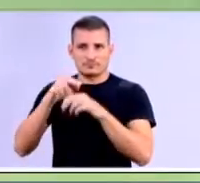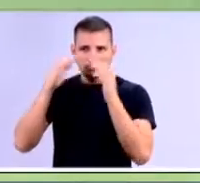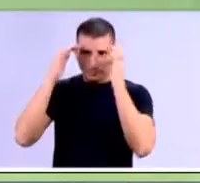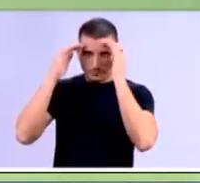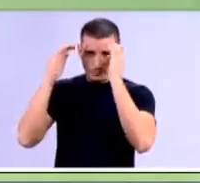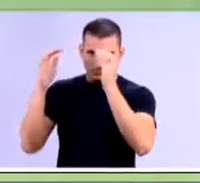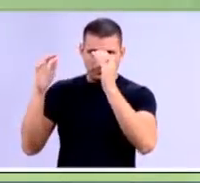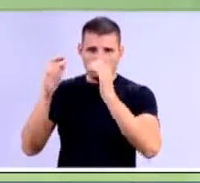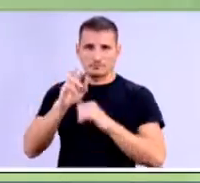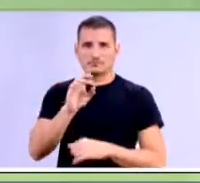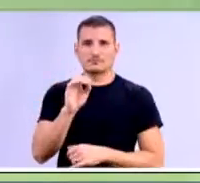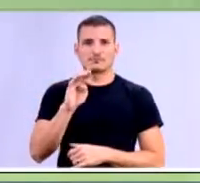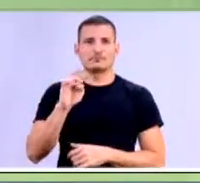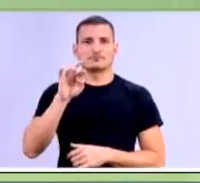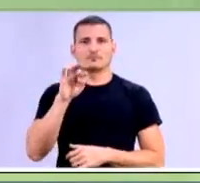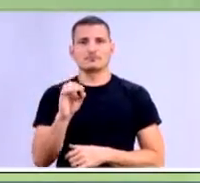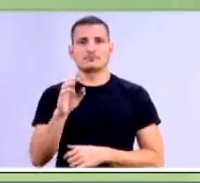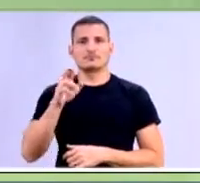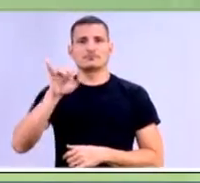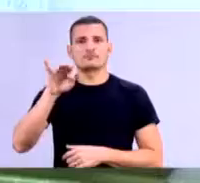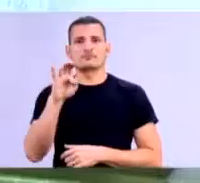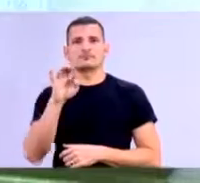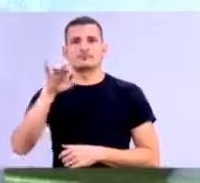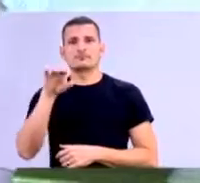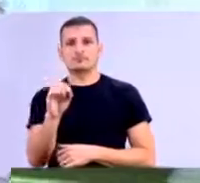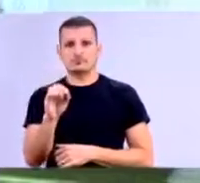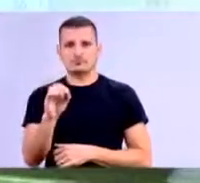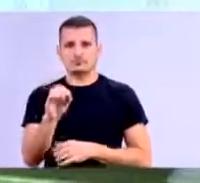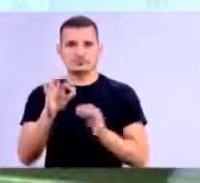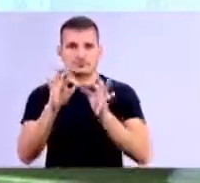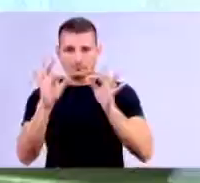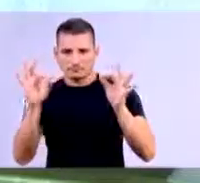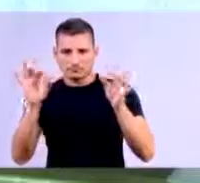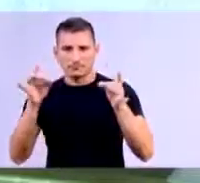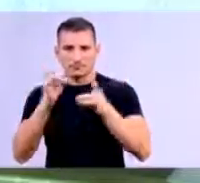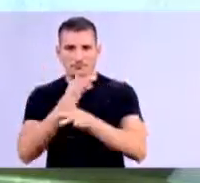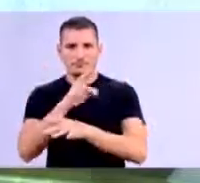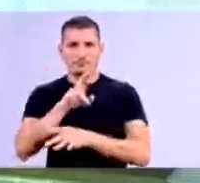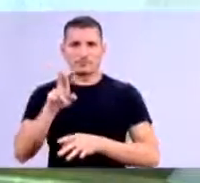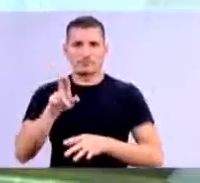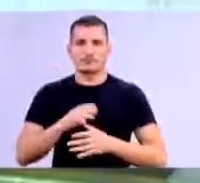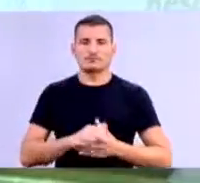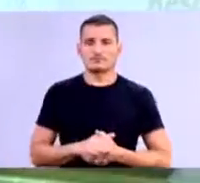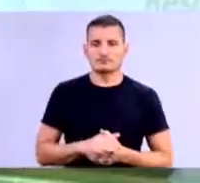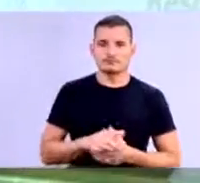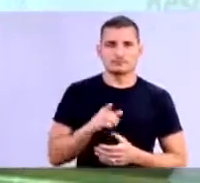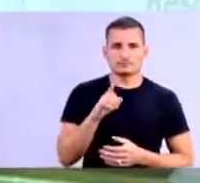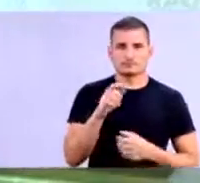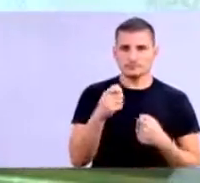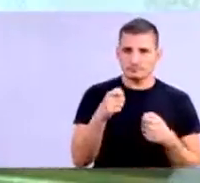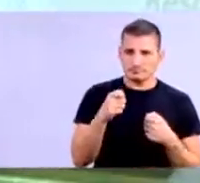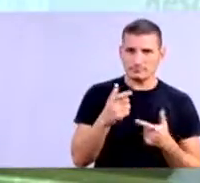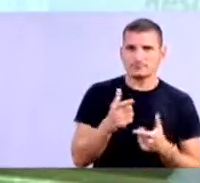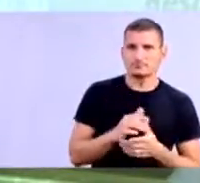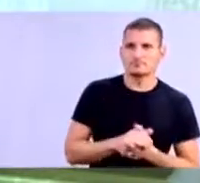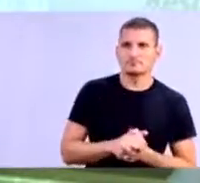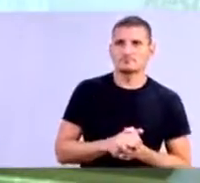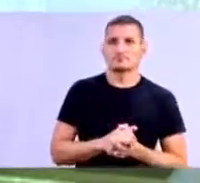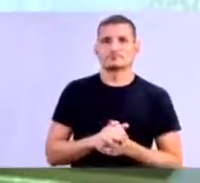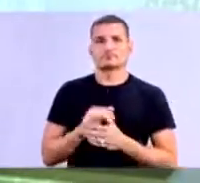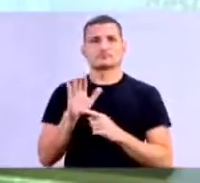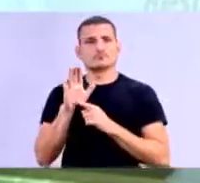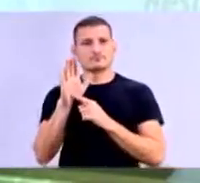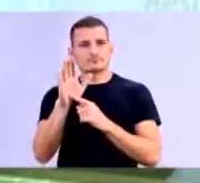Respeitosamente, Roberto Ribeiro. Isso, olha aí o nome completo do rapaz. Então você precisa identificar, primeiro apresentar